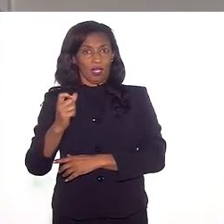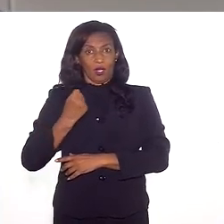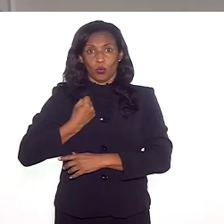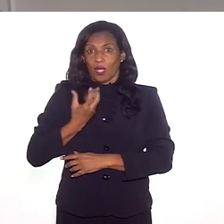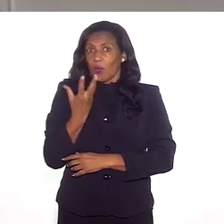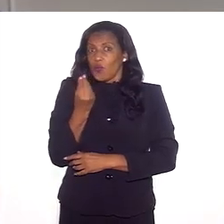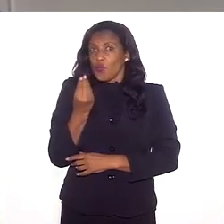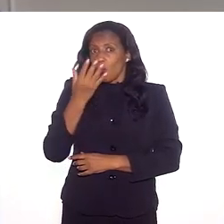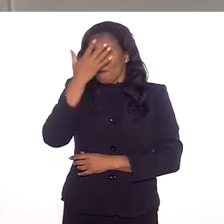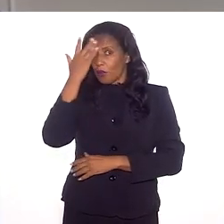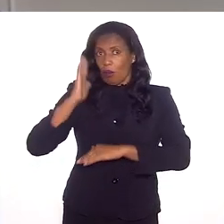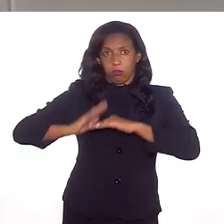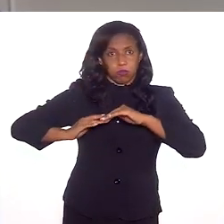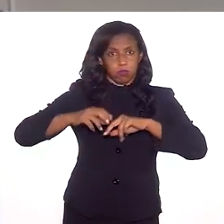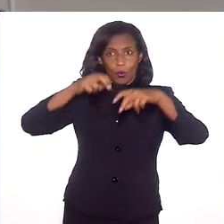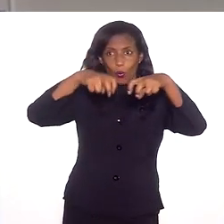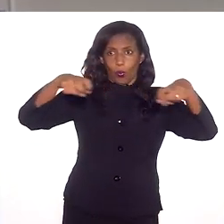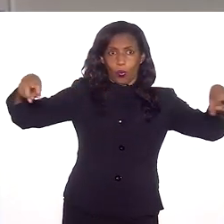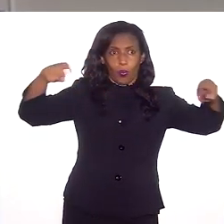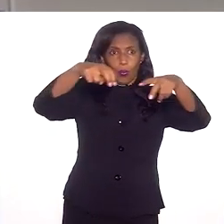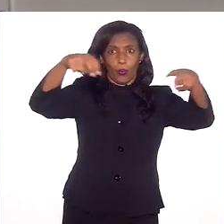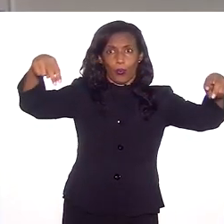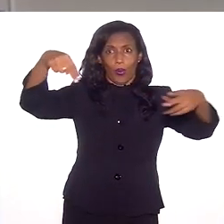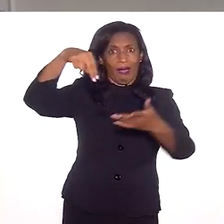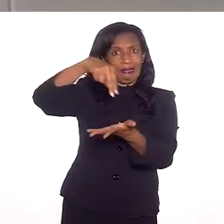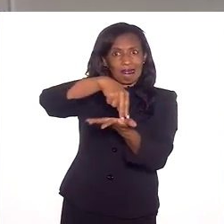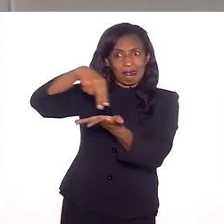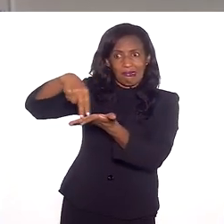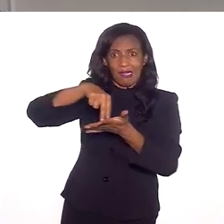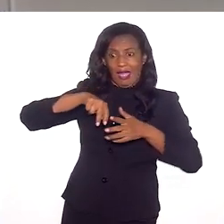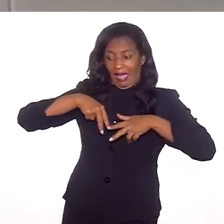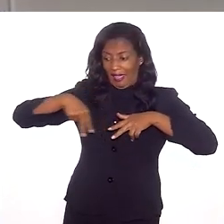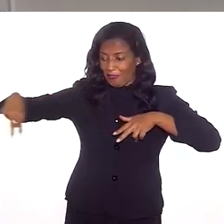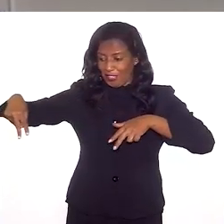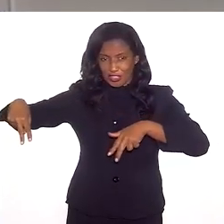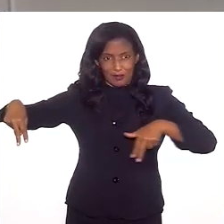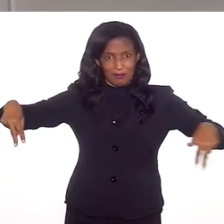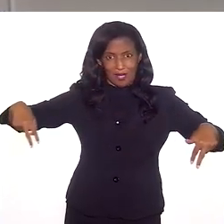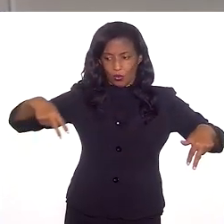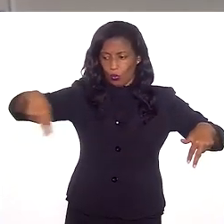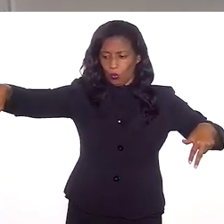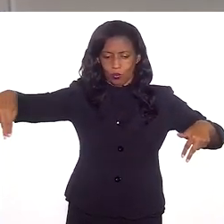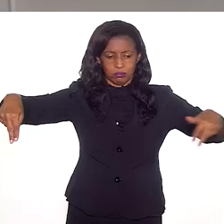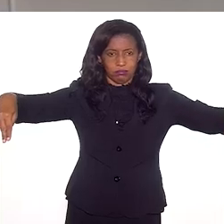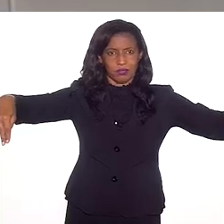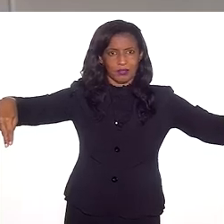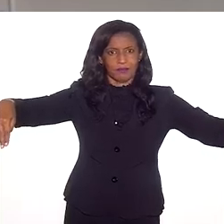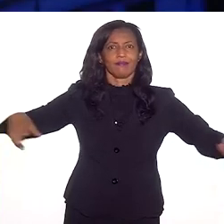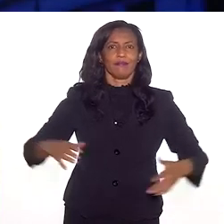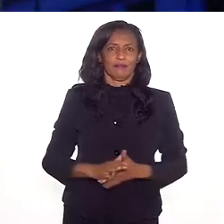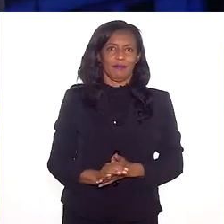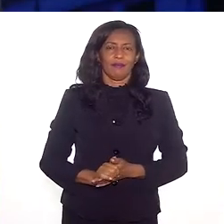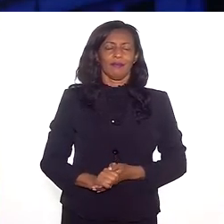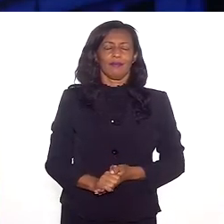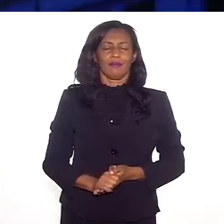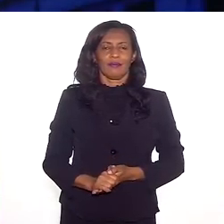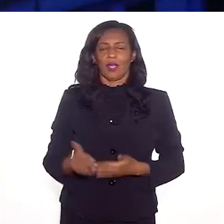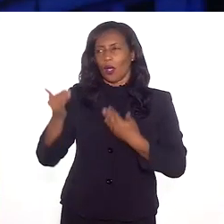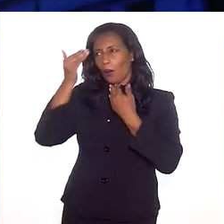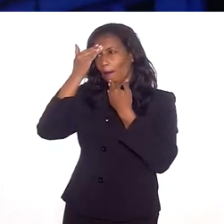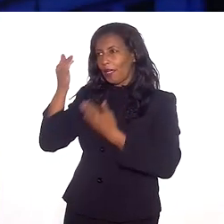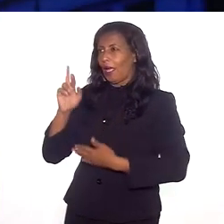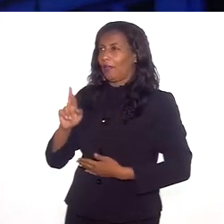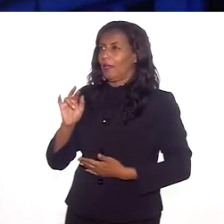um número muito grande de músicos, exatamente para que seja garantido o afastamento social no palco também. Obrigada,